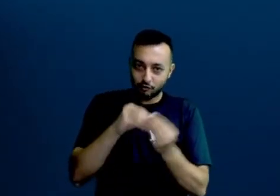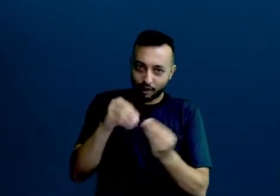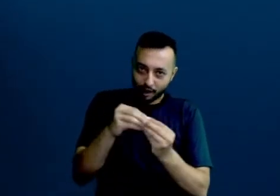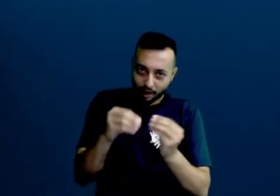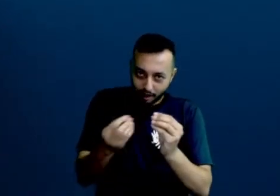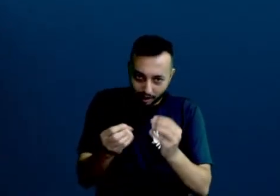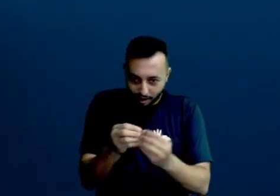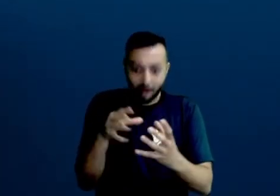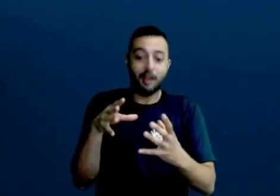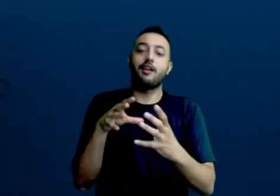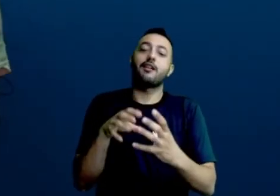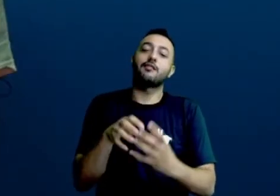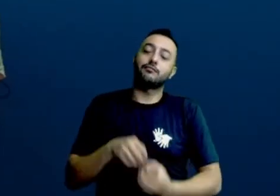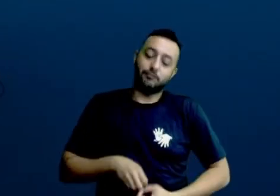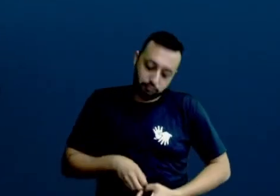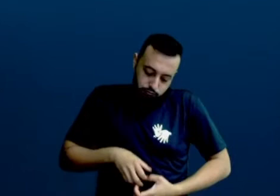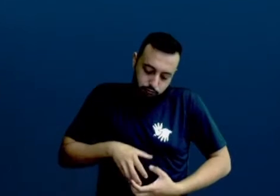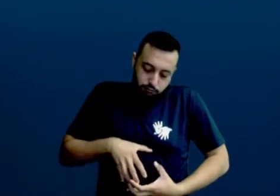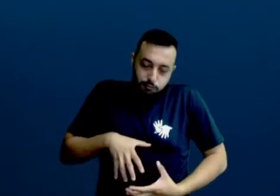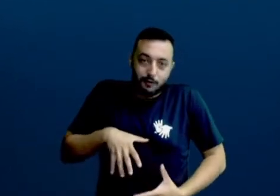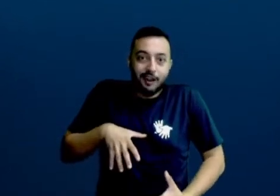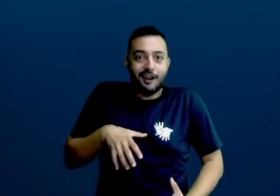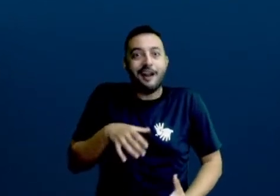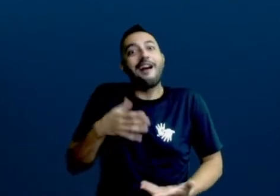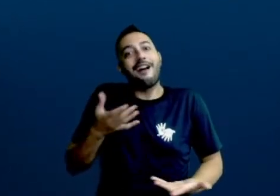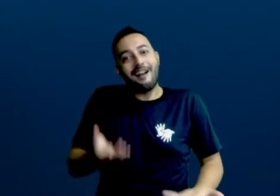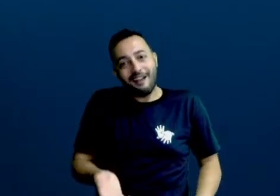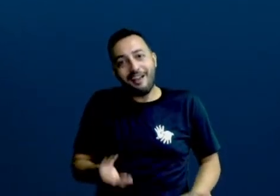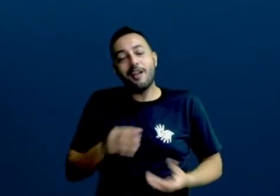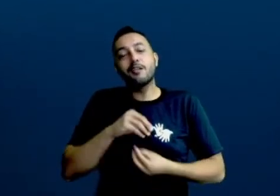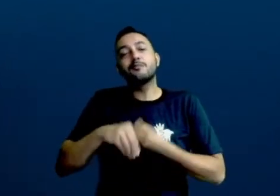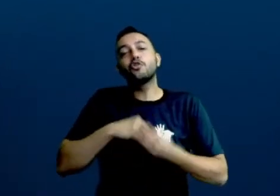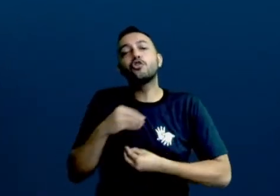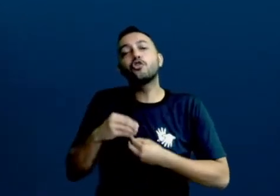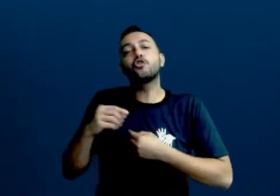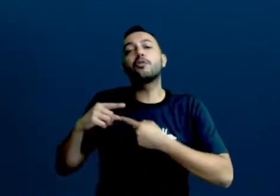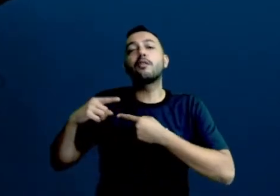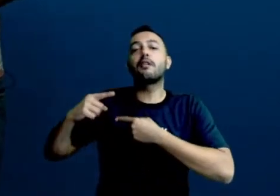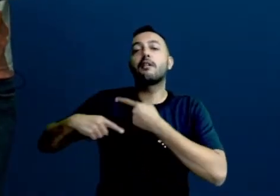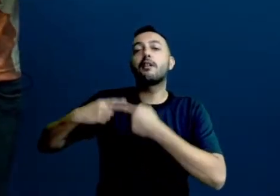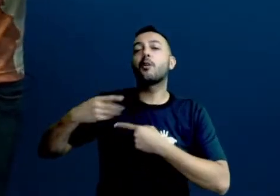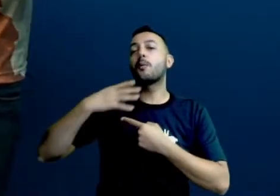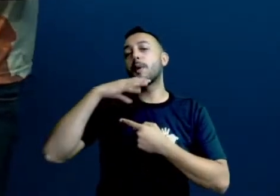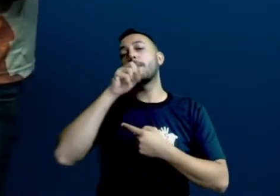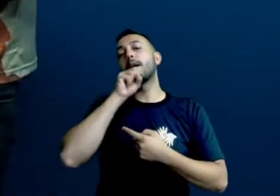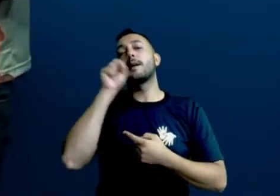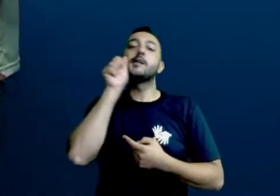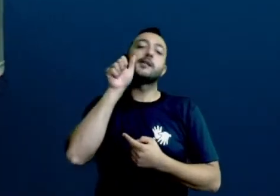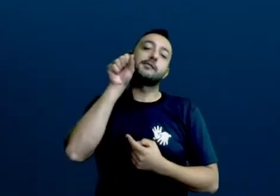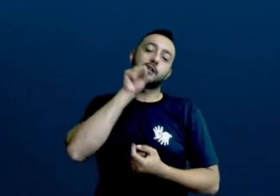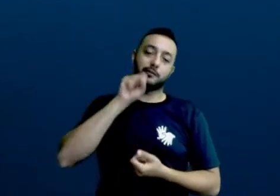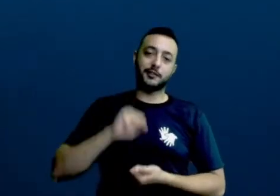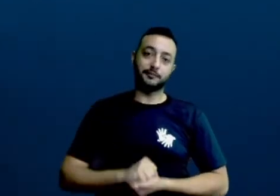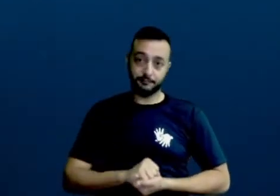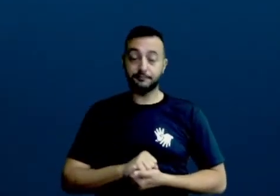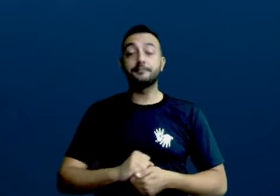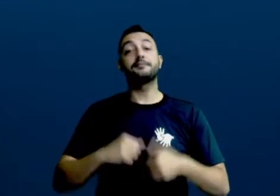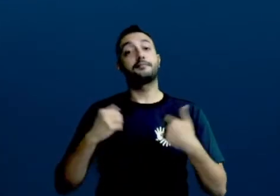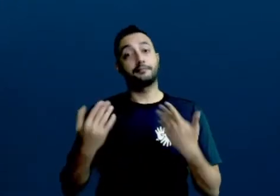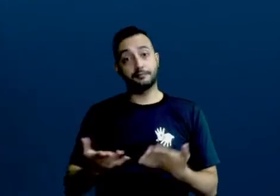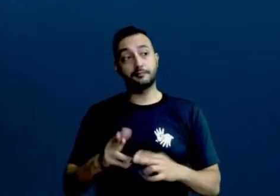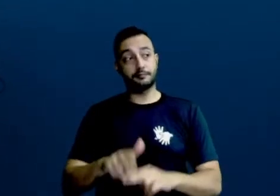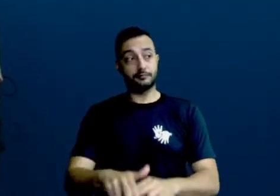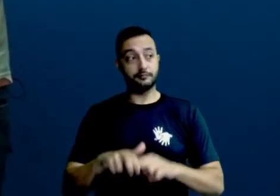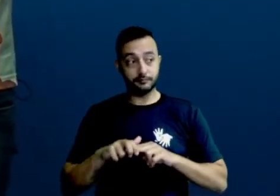nó de todo o nosso Genoma que é uma mistura certo dos nossos descendentes no caso o nosso pai e da nossa mãe daí